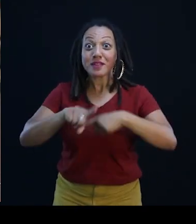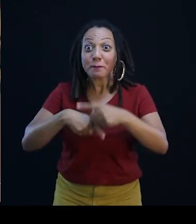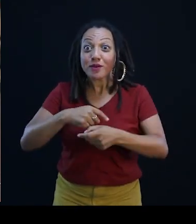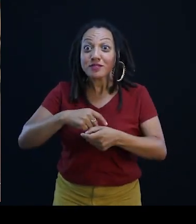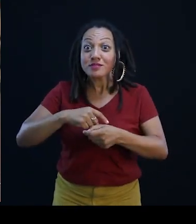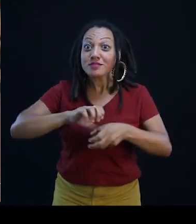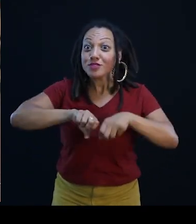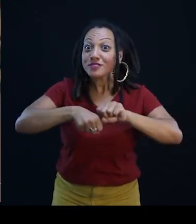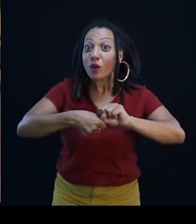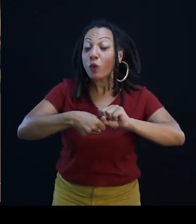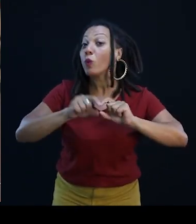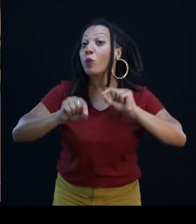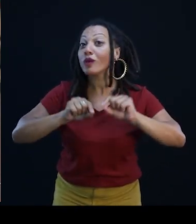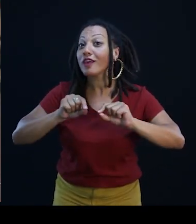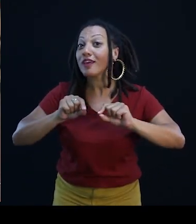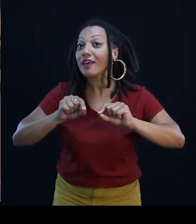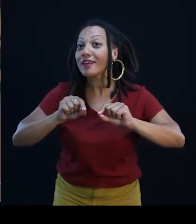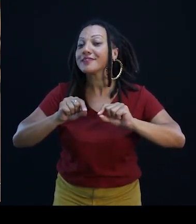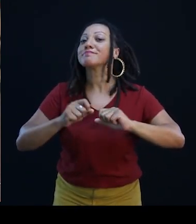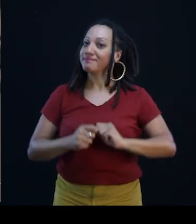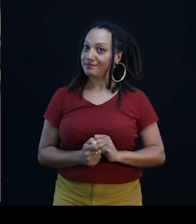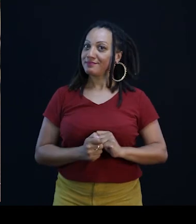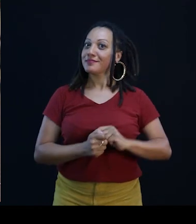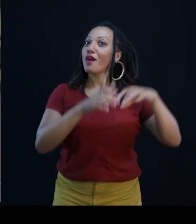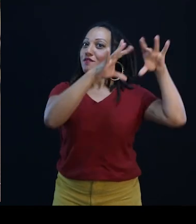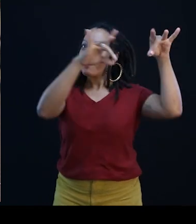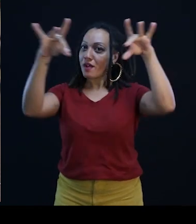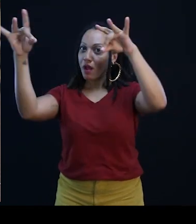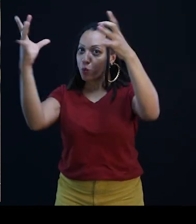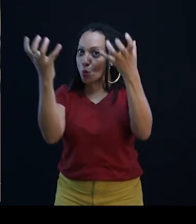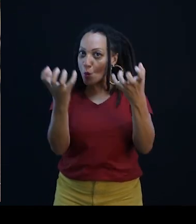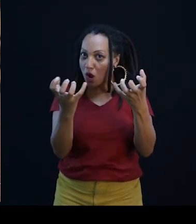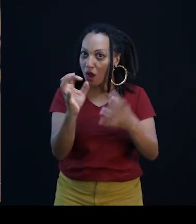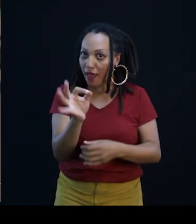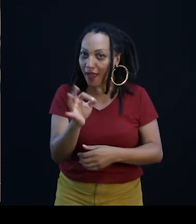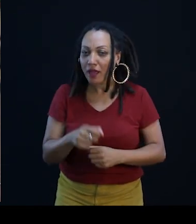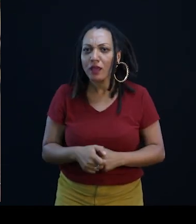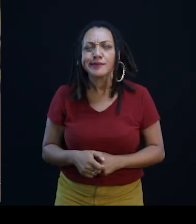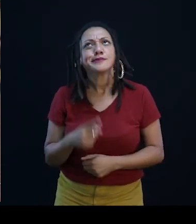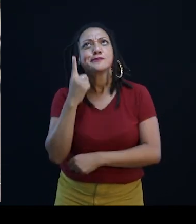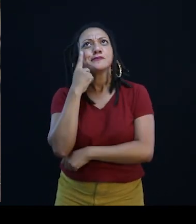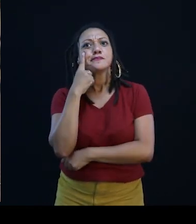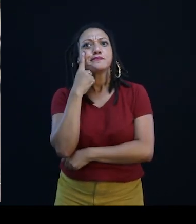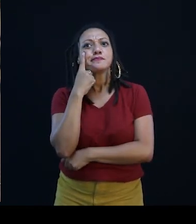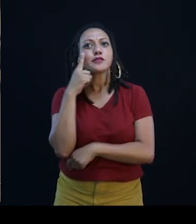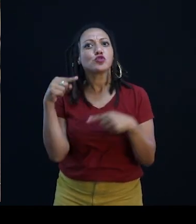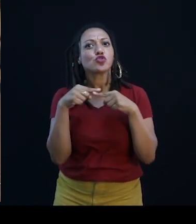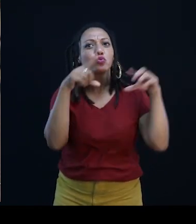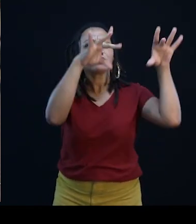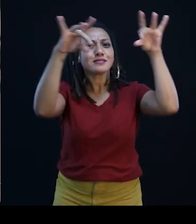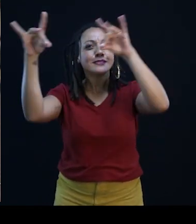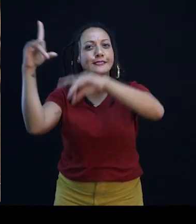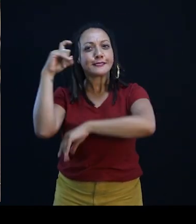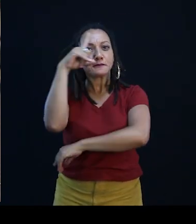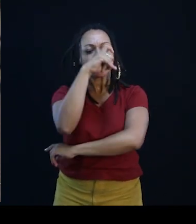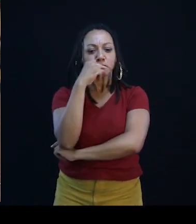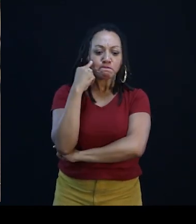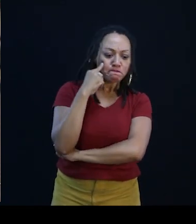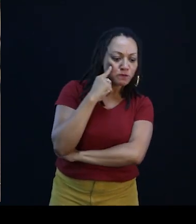pequenininha. Depois de torcer, a gente põe no varal pra secar, né? E som de pôr no varal, isso é difícil.